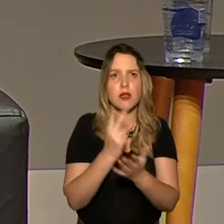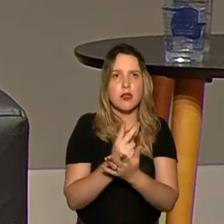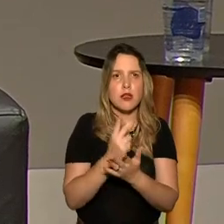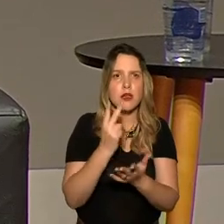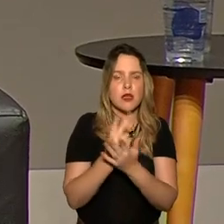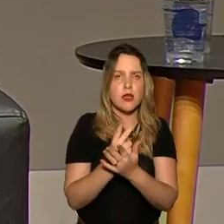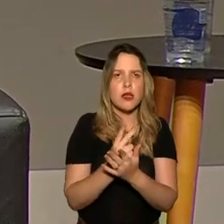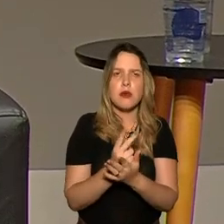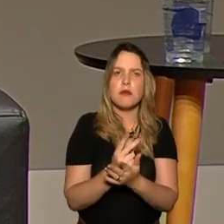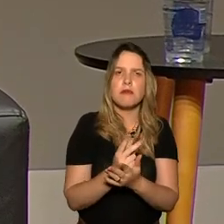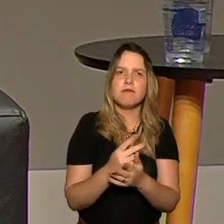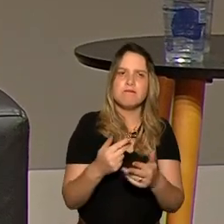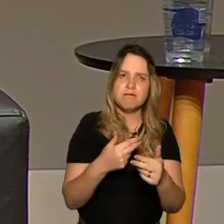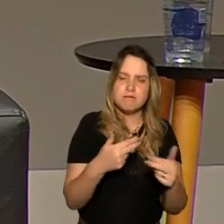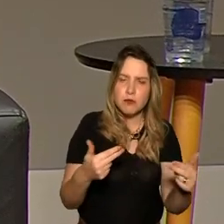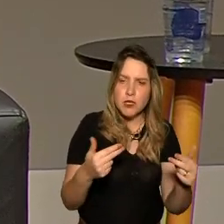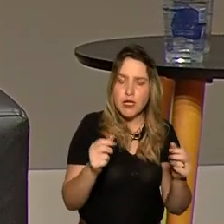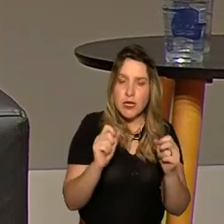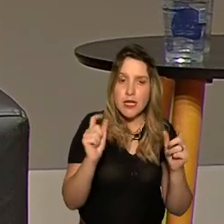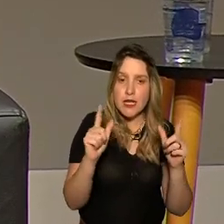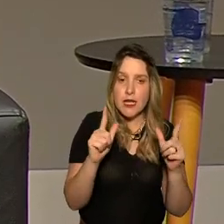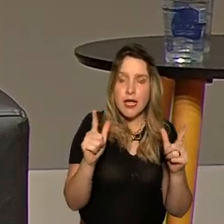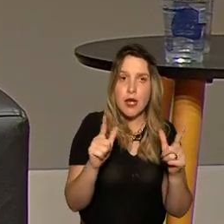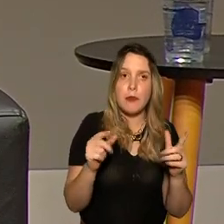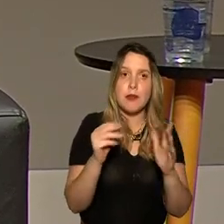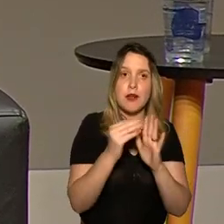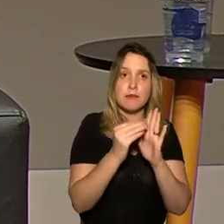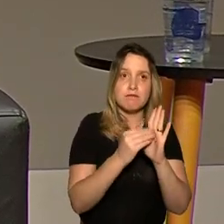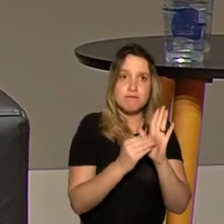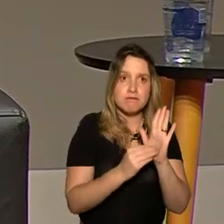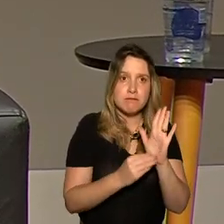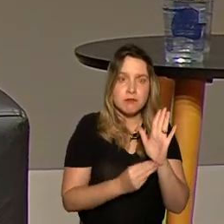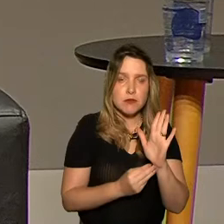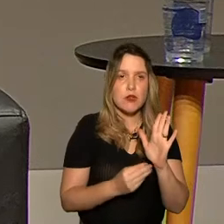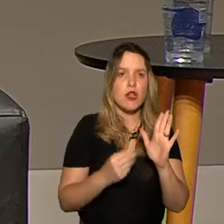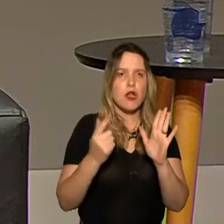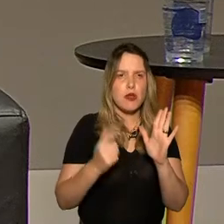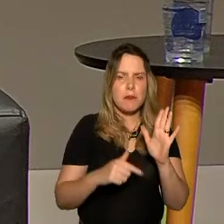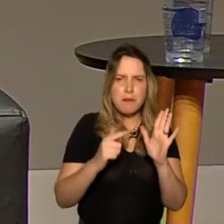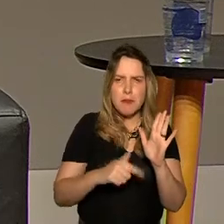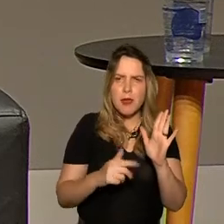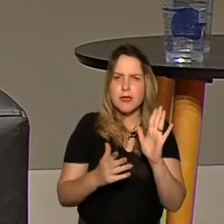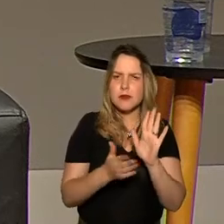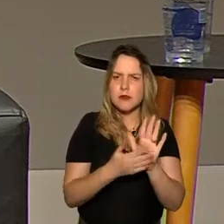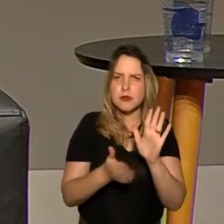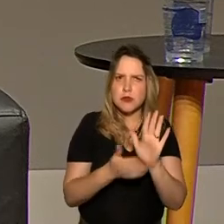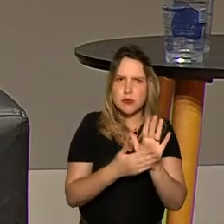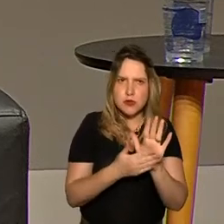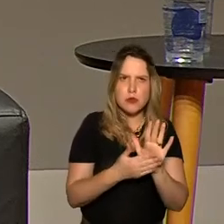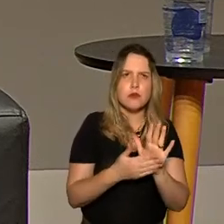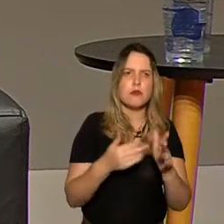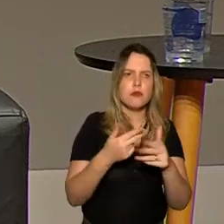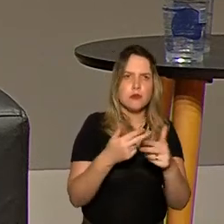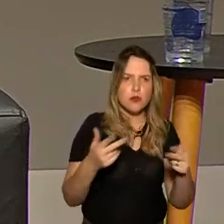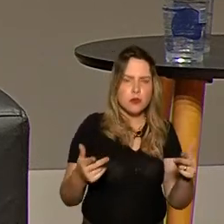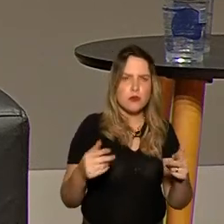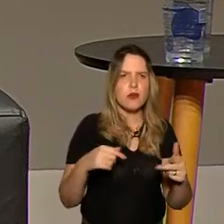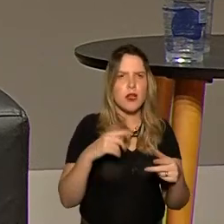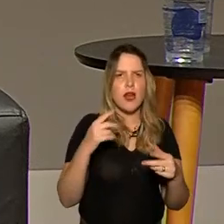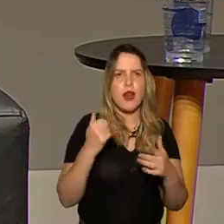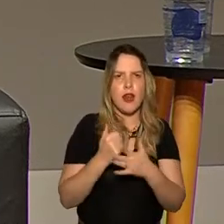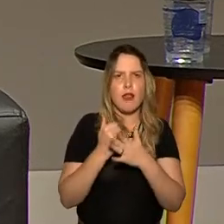está sendo apresentado como práticas artísticas e mais no modo como a gente interessa as pessoas